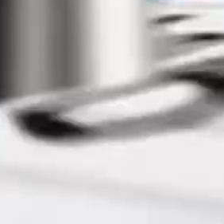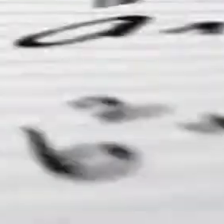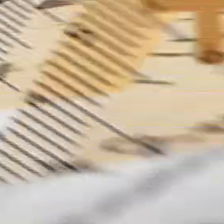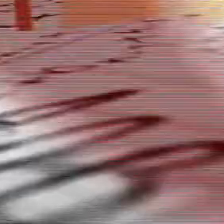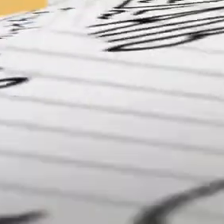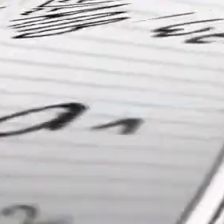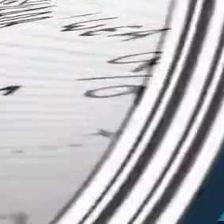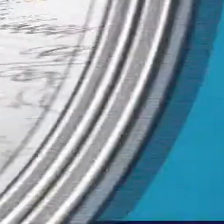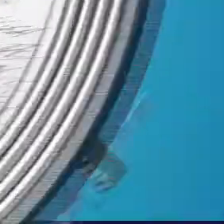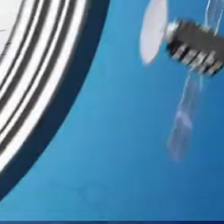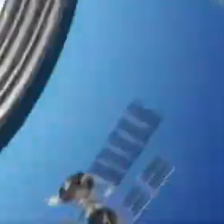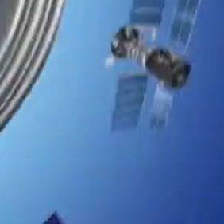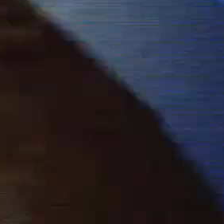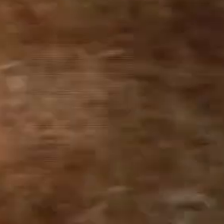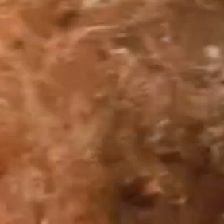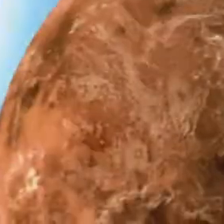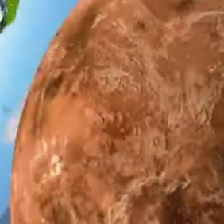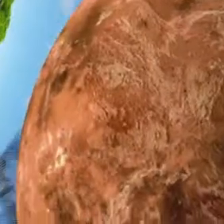Música